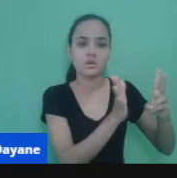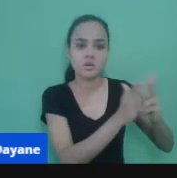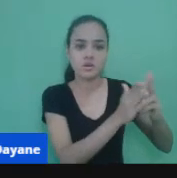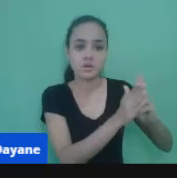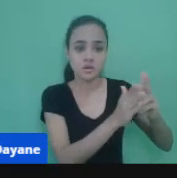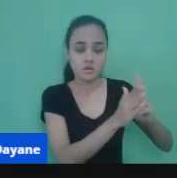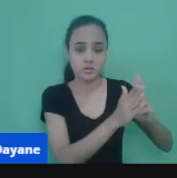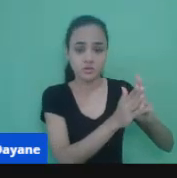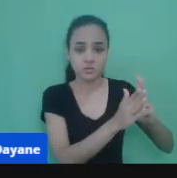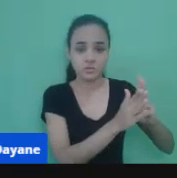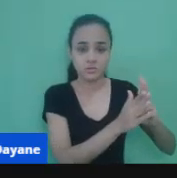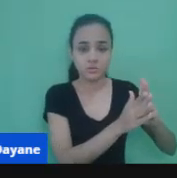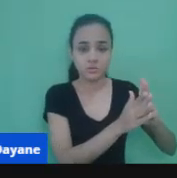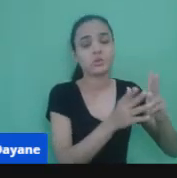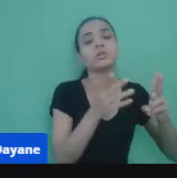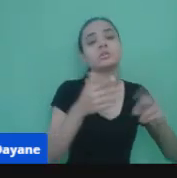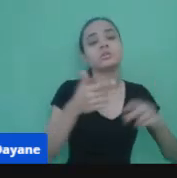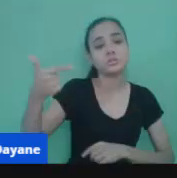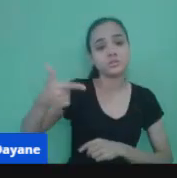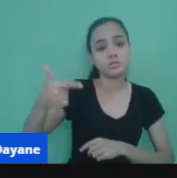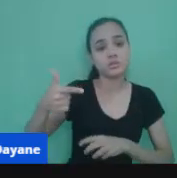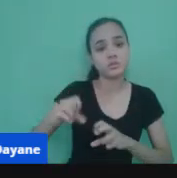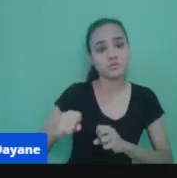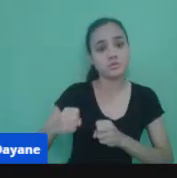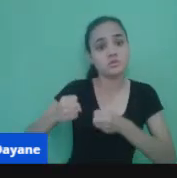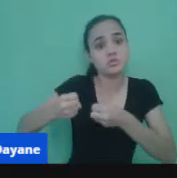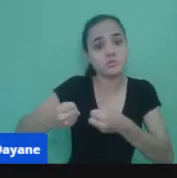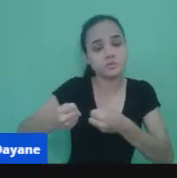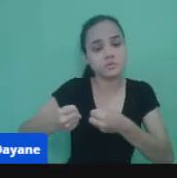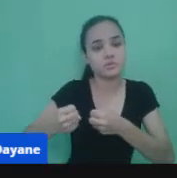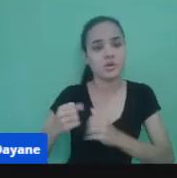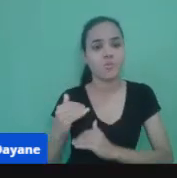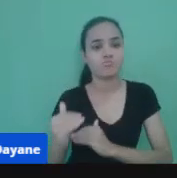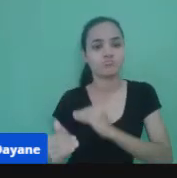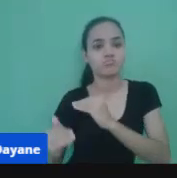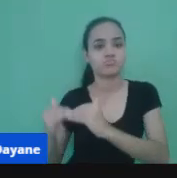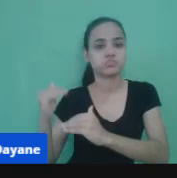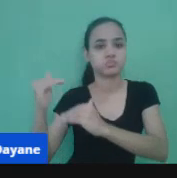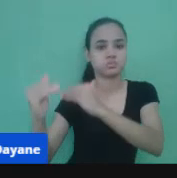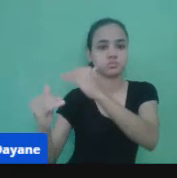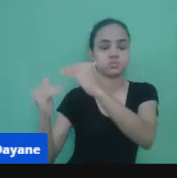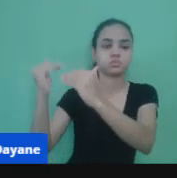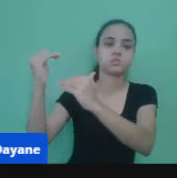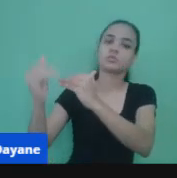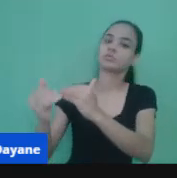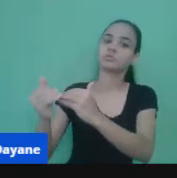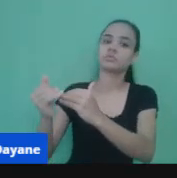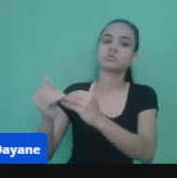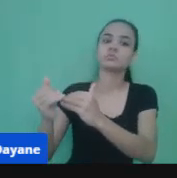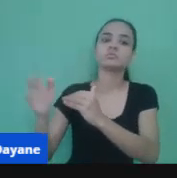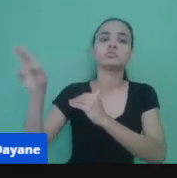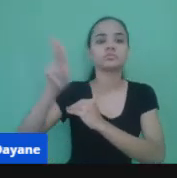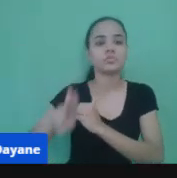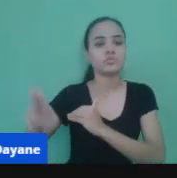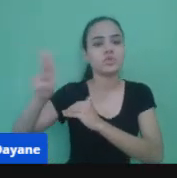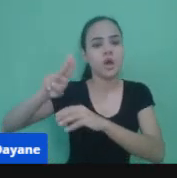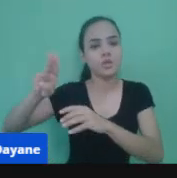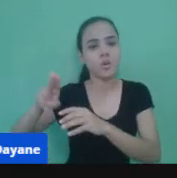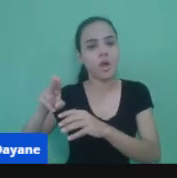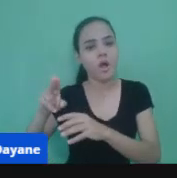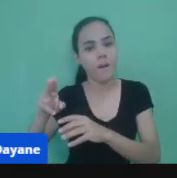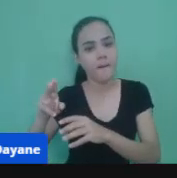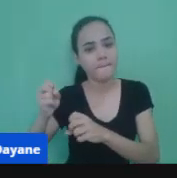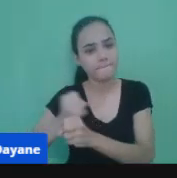filme é em defesa do progresso e do desenvolvimento a partir da criação de infraestruturas, da